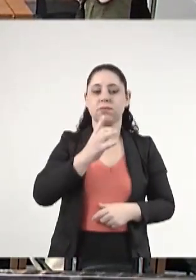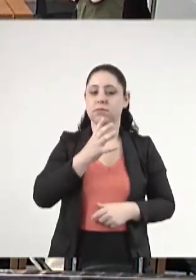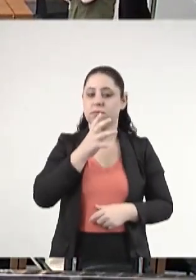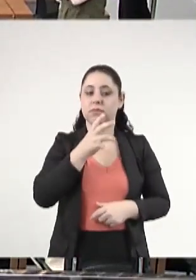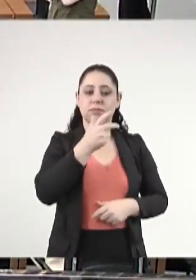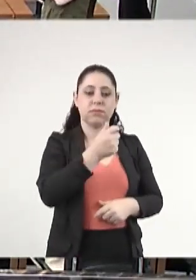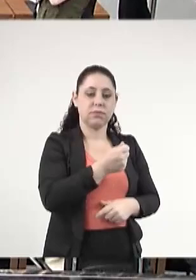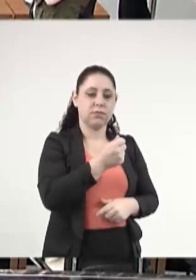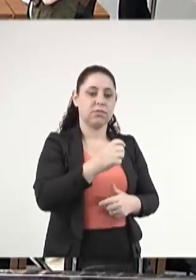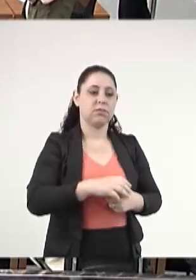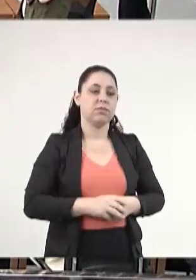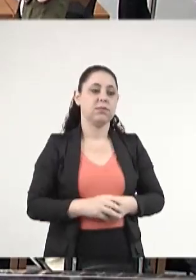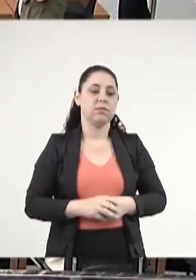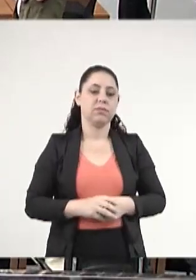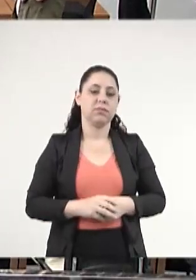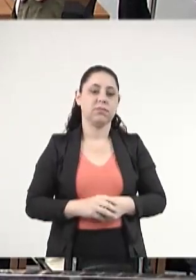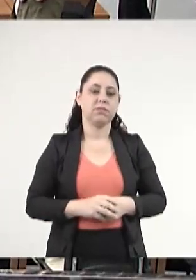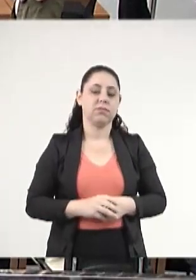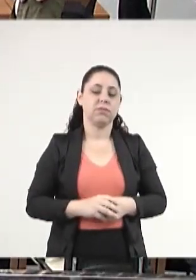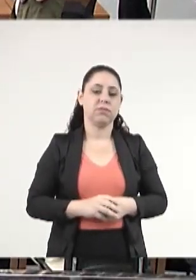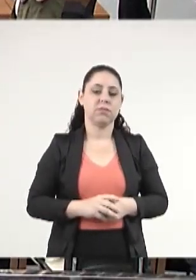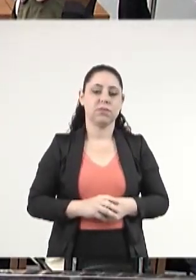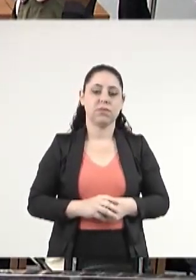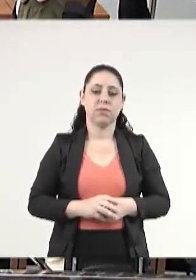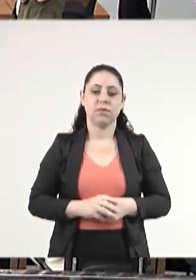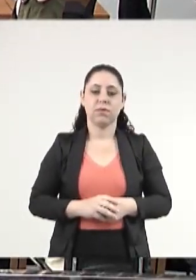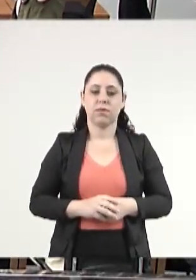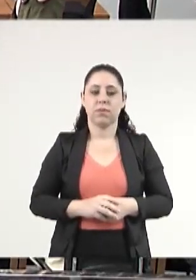Lia Nogueira.